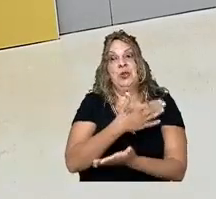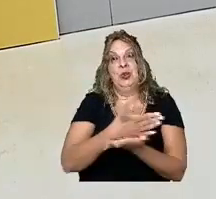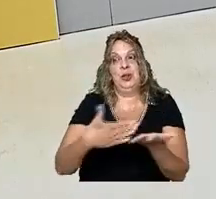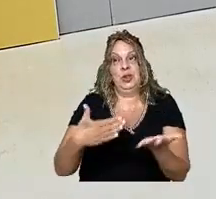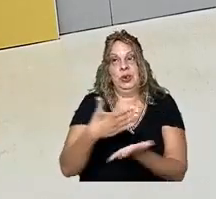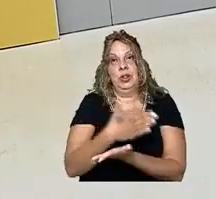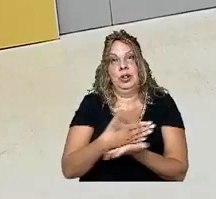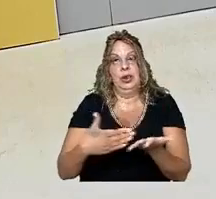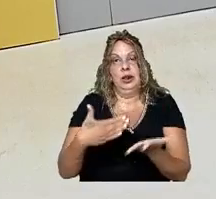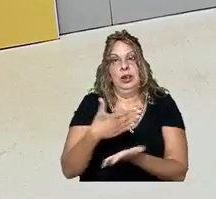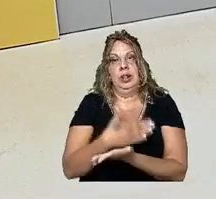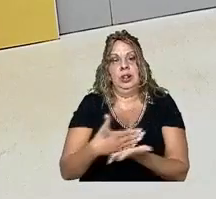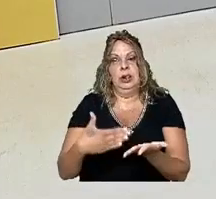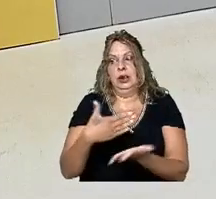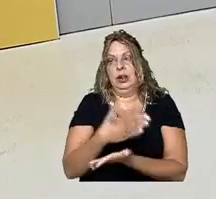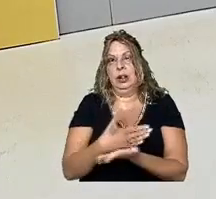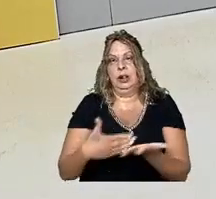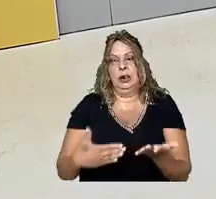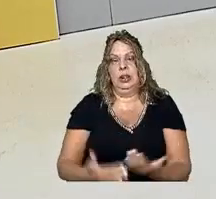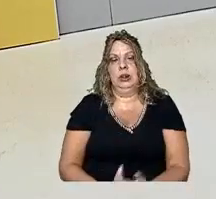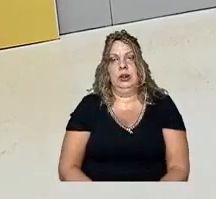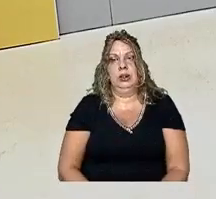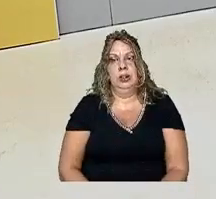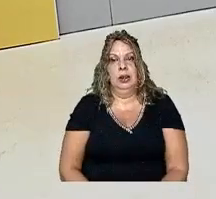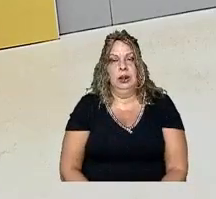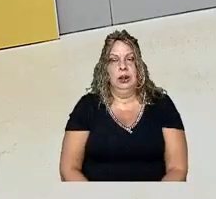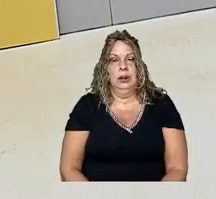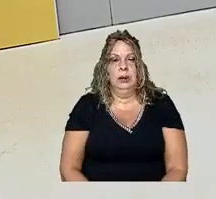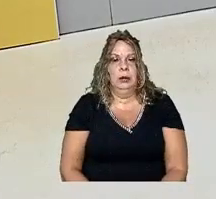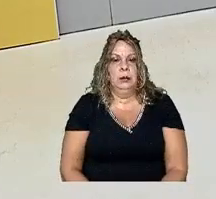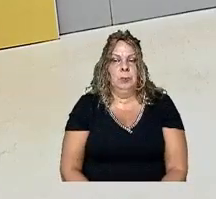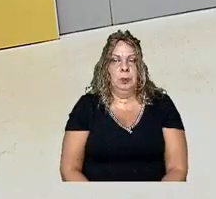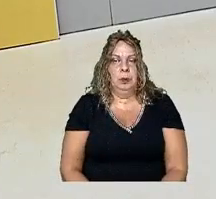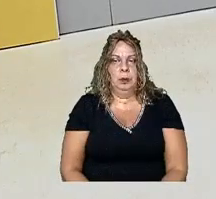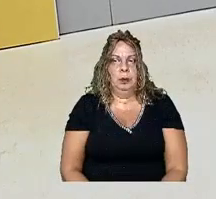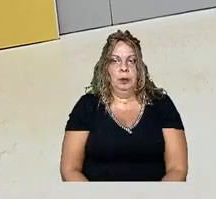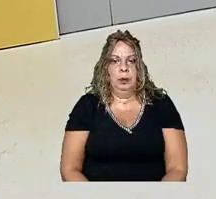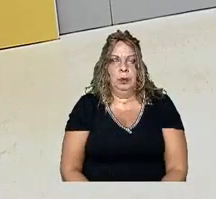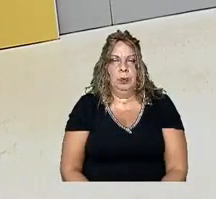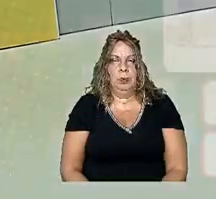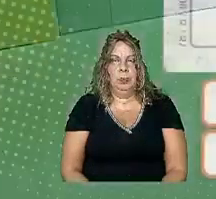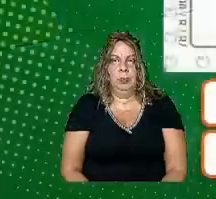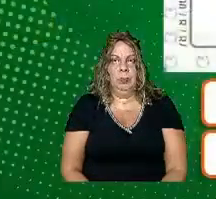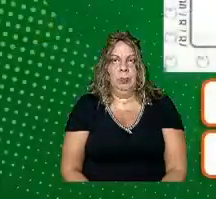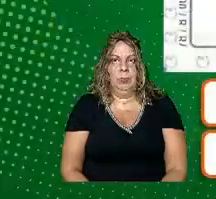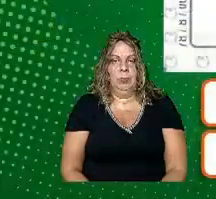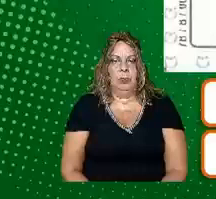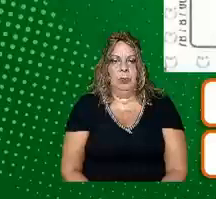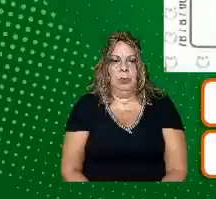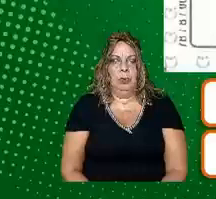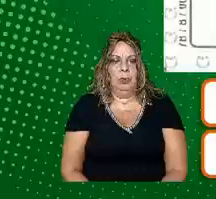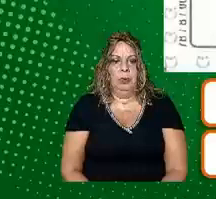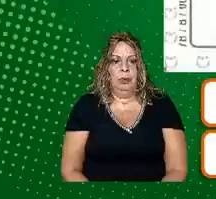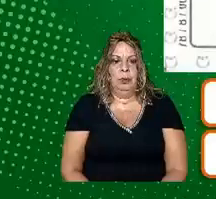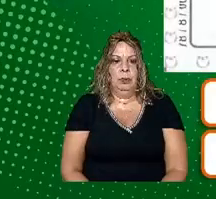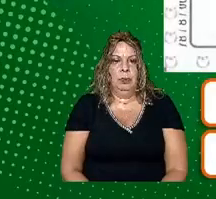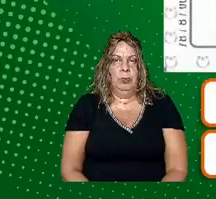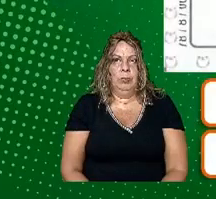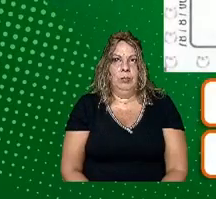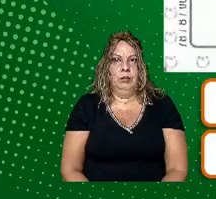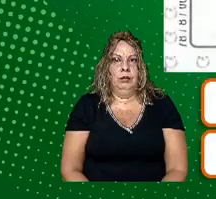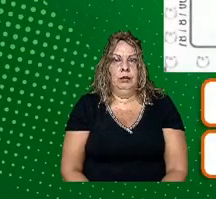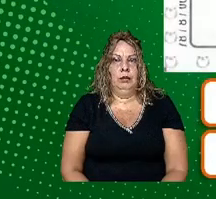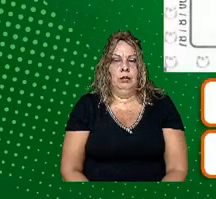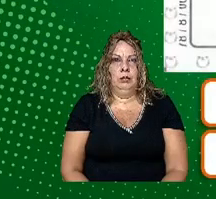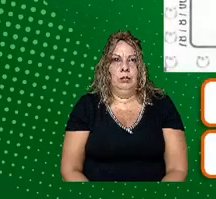Dividido, temos 2 títulos contemplados. Vamos lá, conferir os detalhes. Simbora!